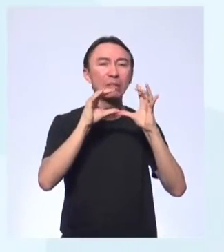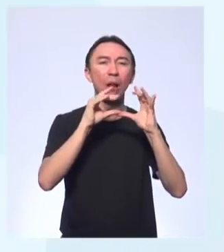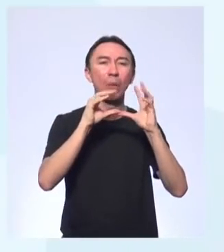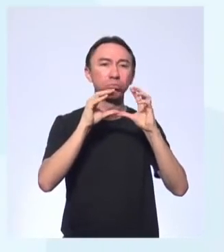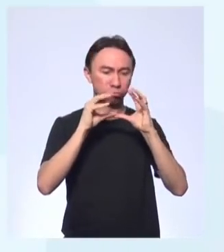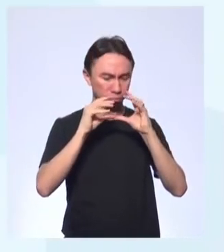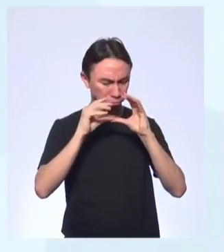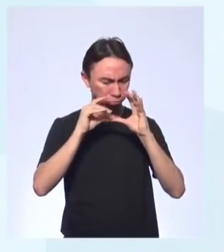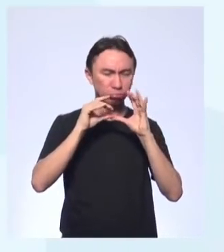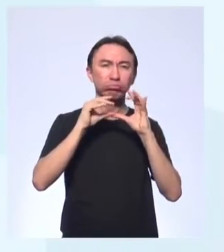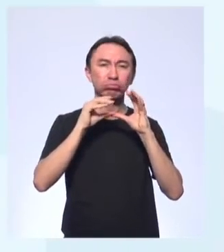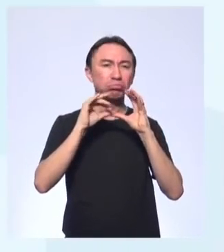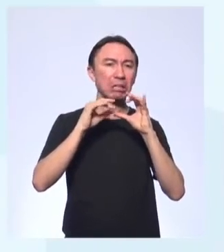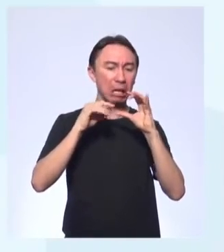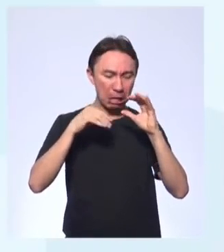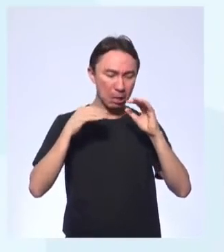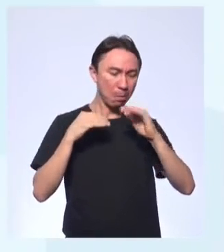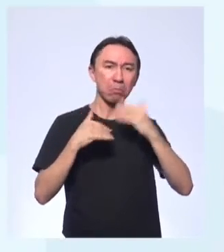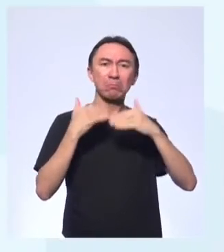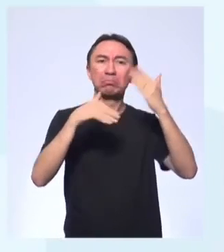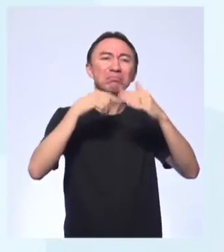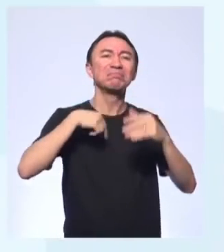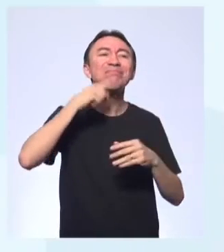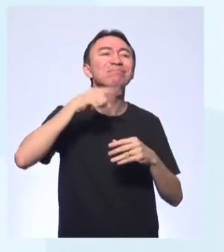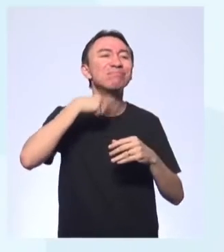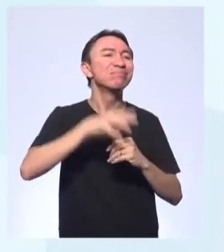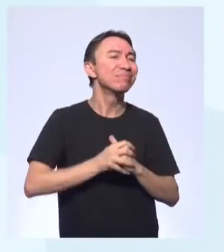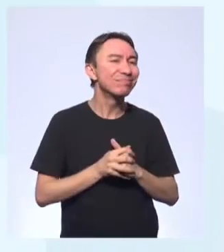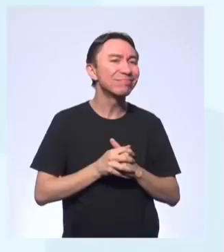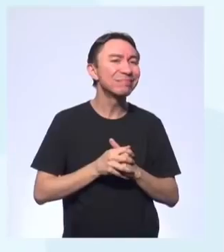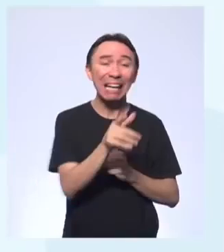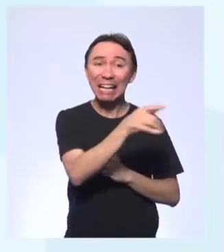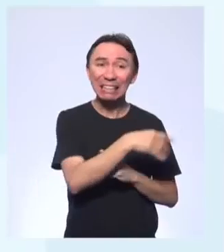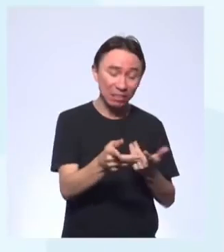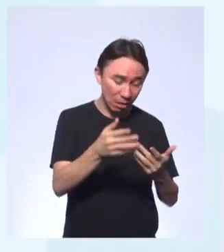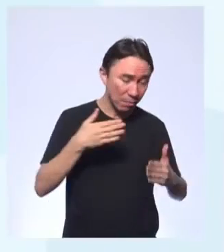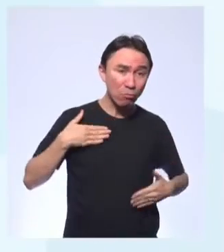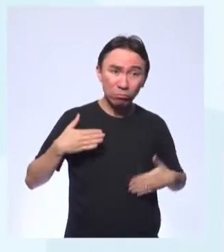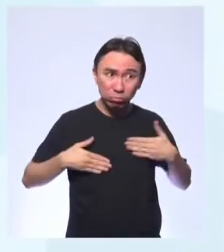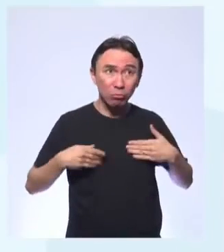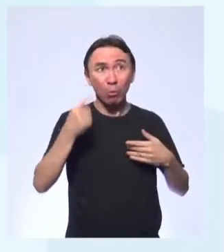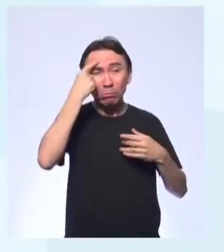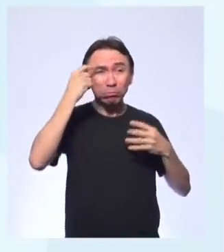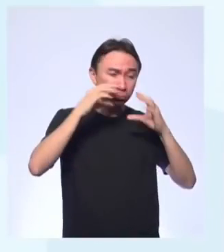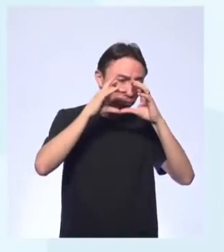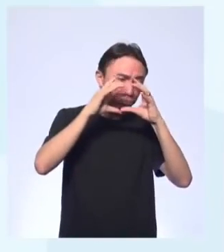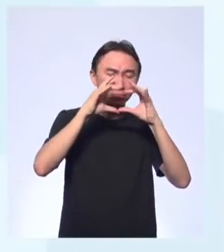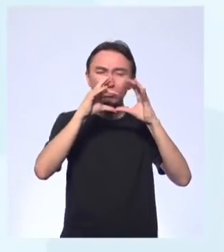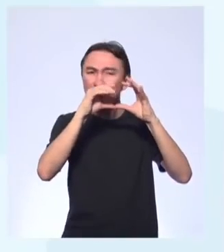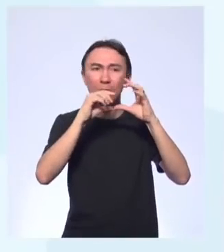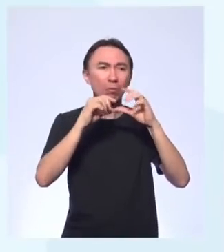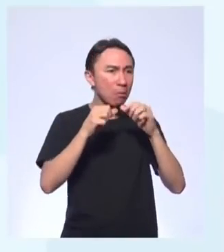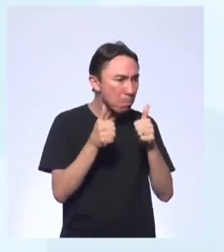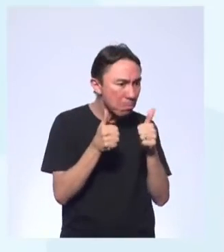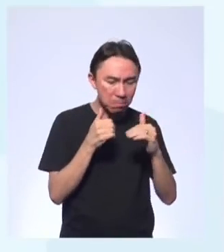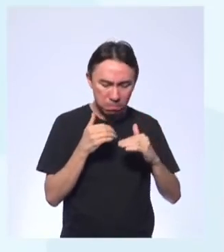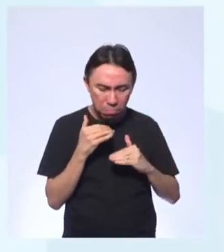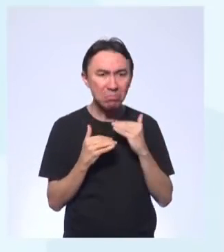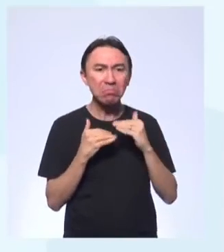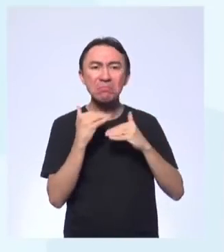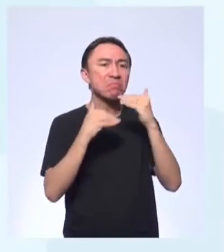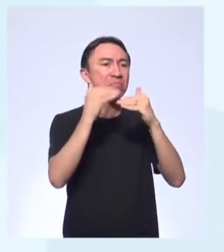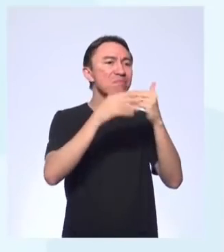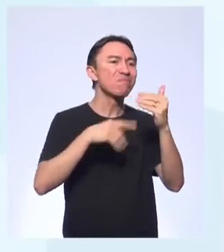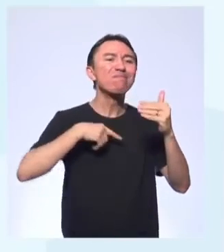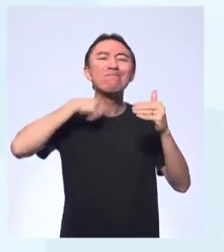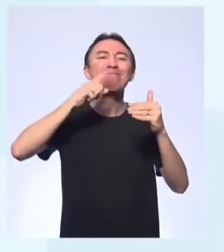seu corpo está em formação e isso pode causar várias sequelas aí ligada à memória,